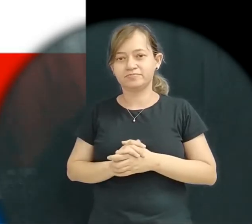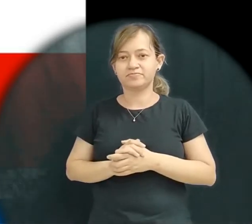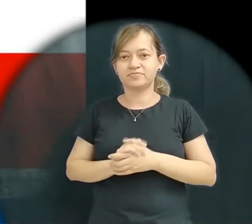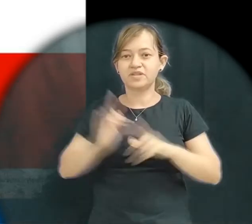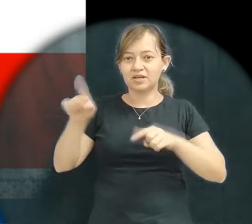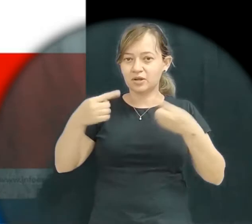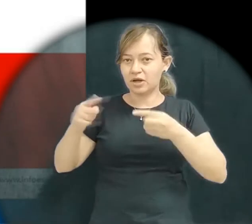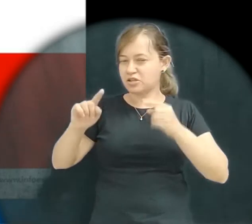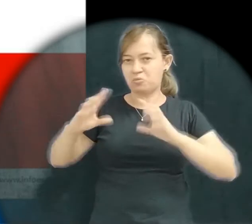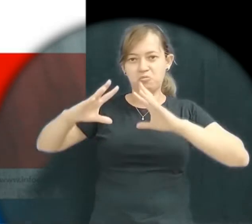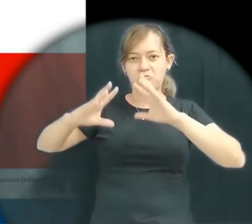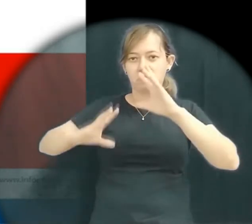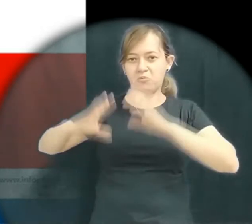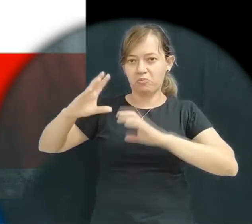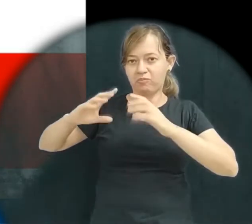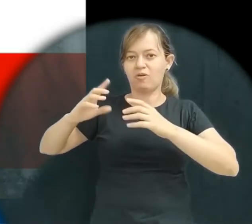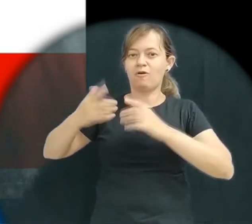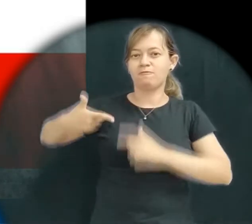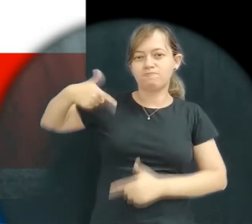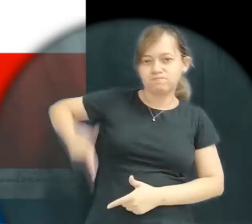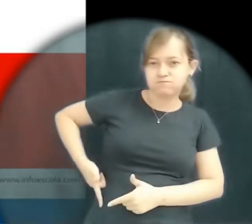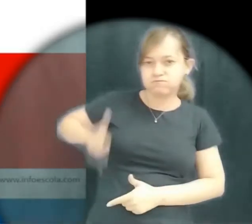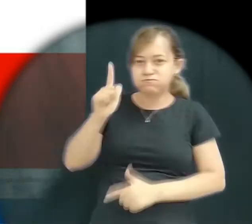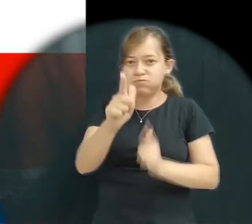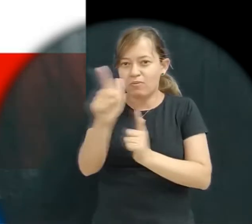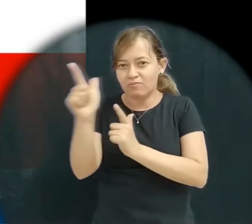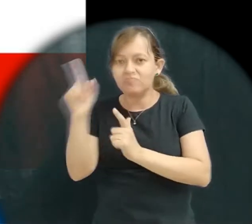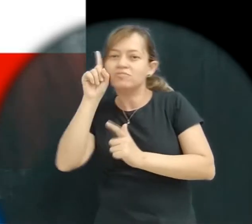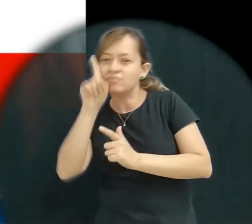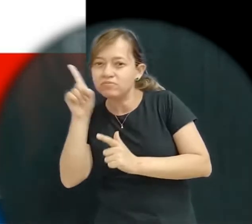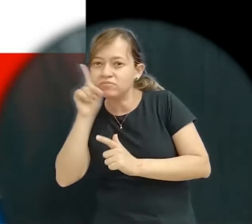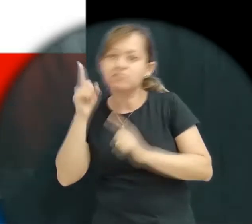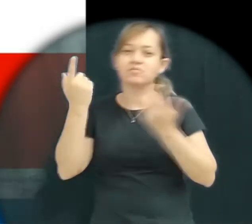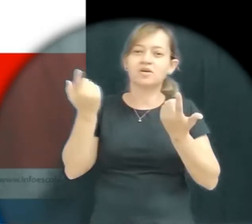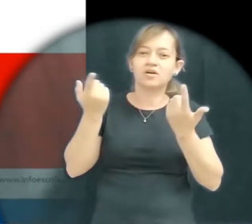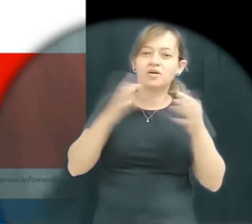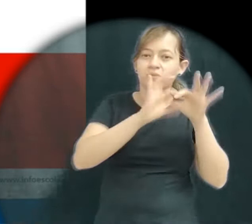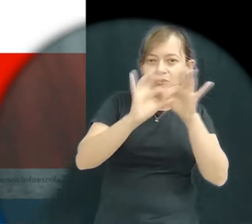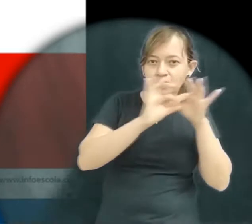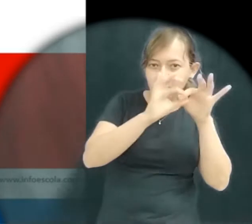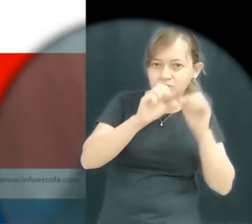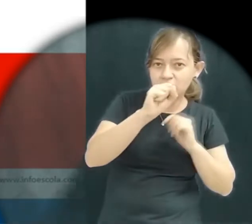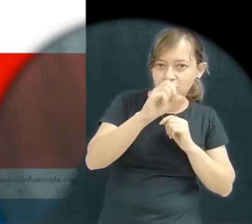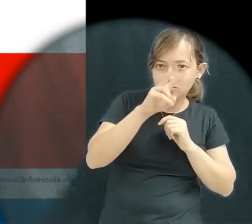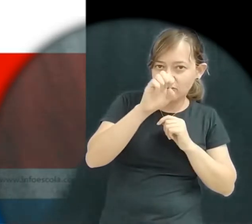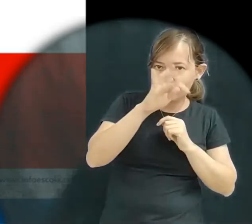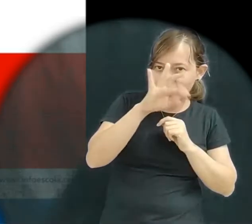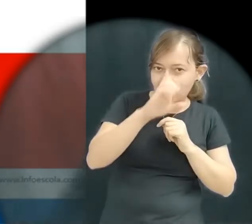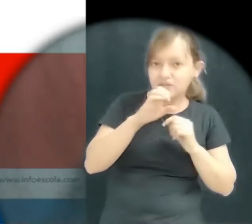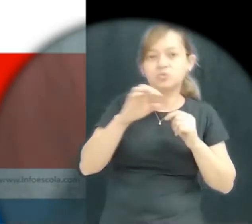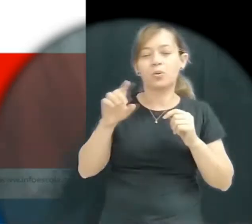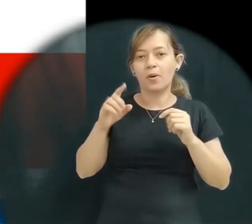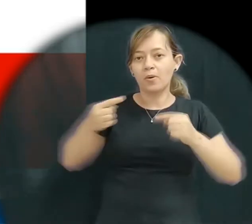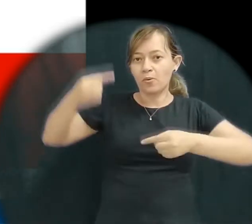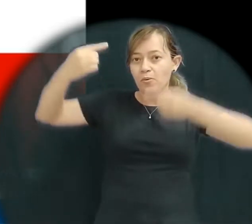não houve nenhum confronto direto armado entre Estados Unidos e União Soviética. Eles confrontavam apenas em territórios de